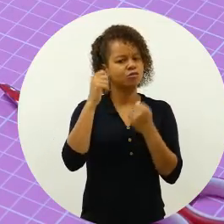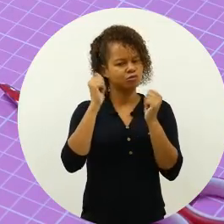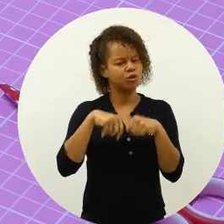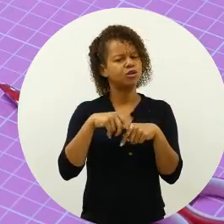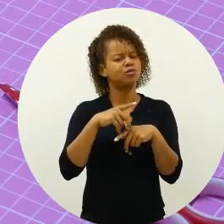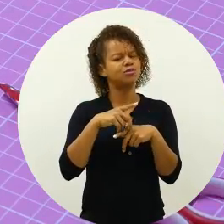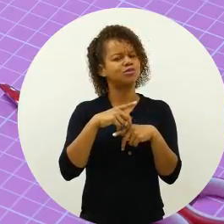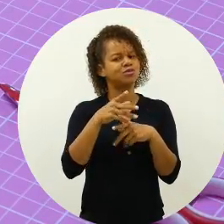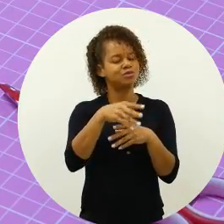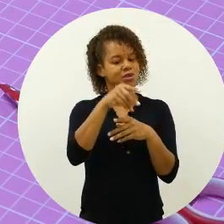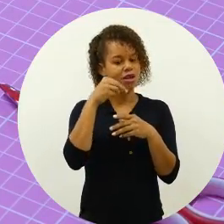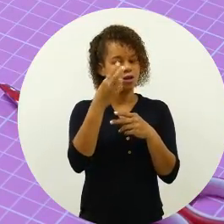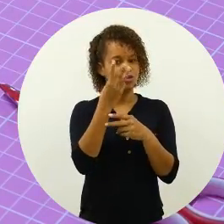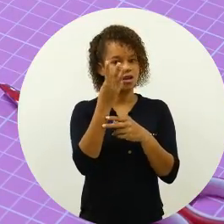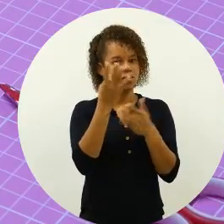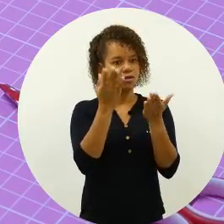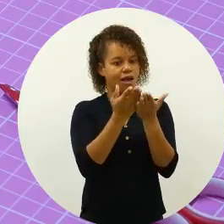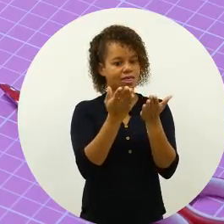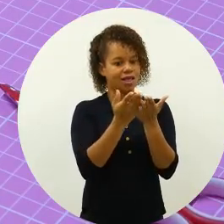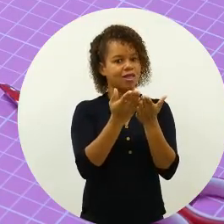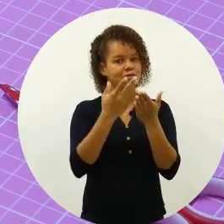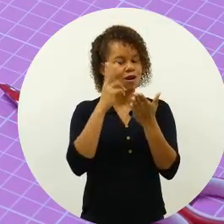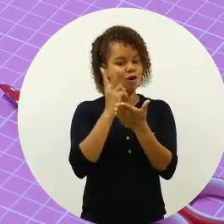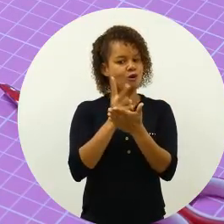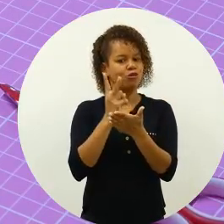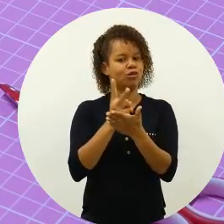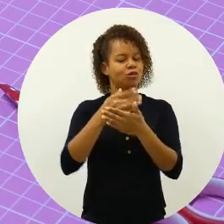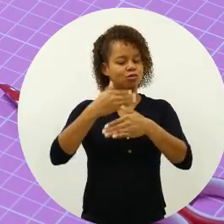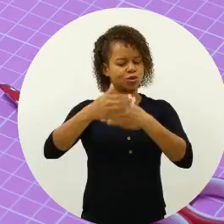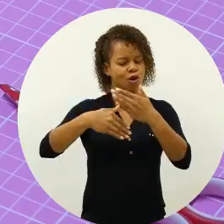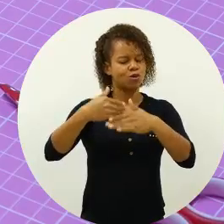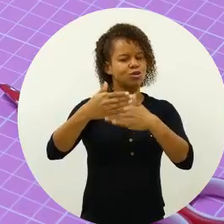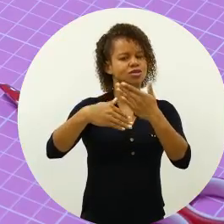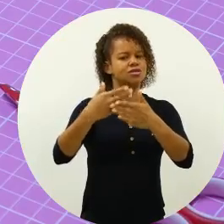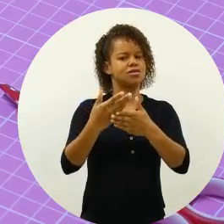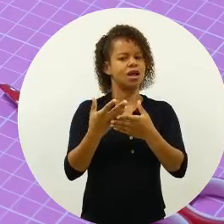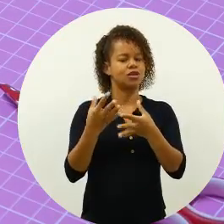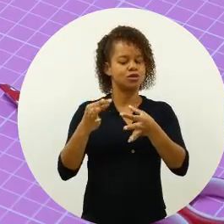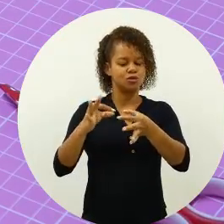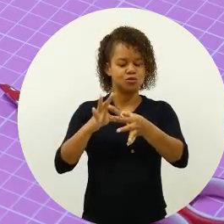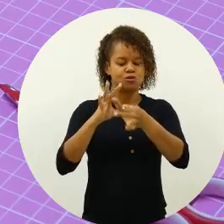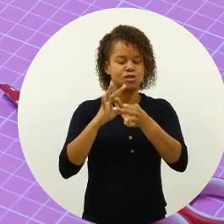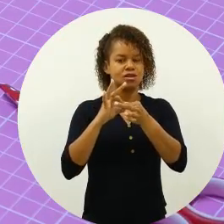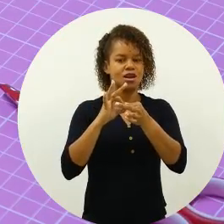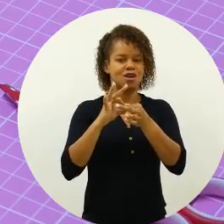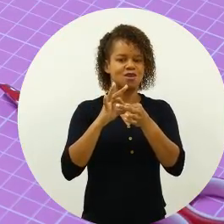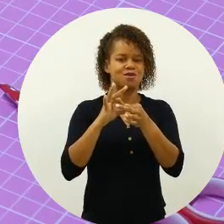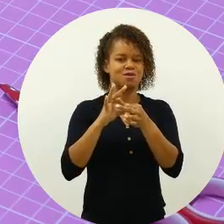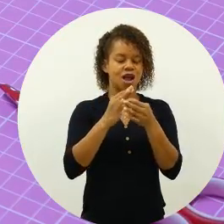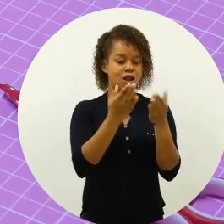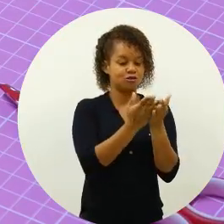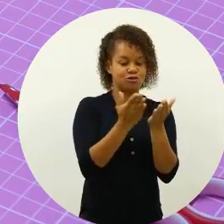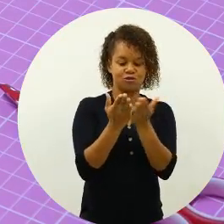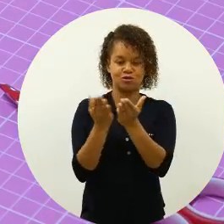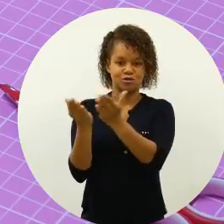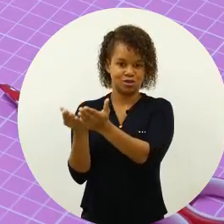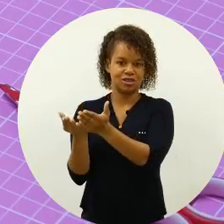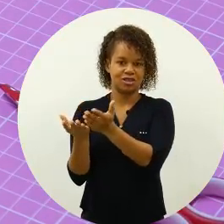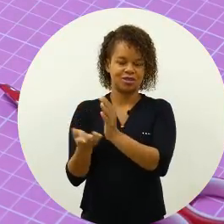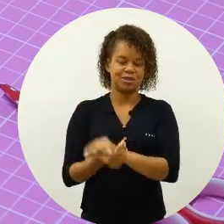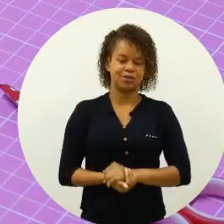podemos pegar o terceiro caderno para continuar o processo de união entre os